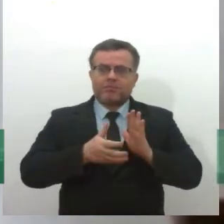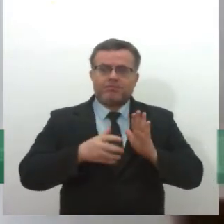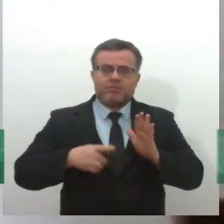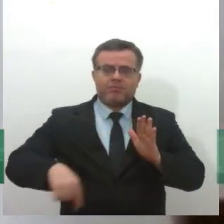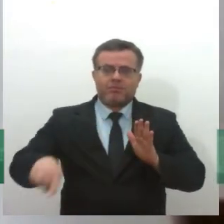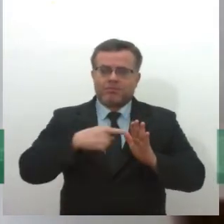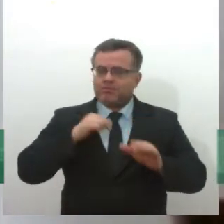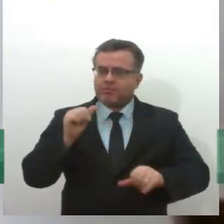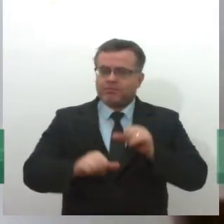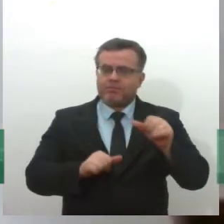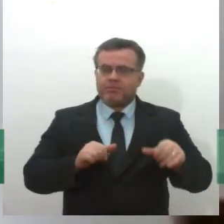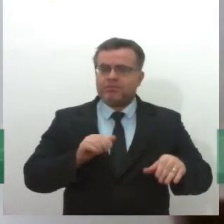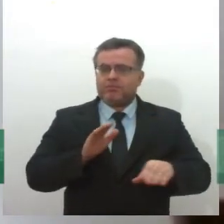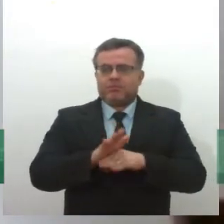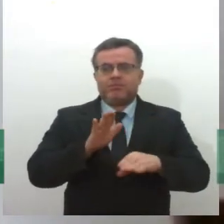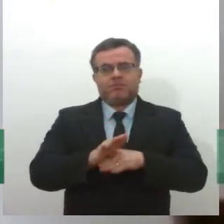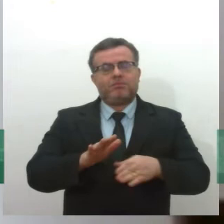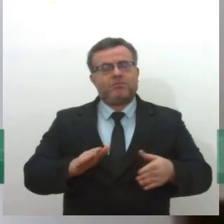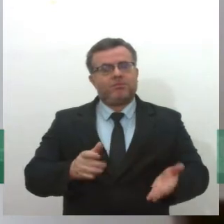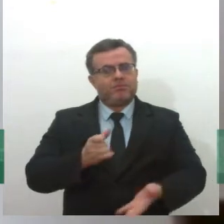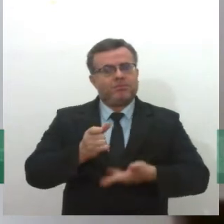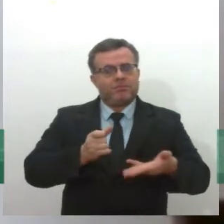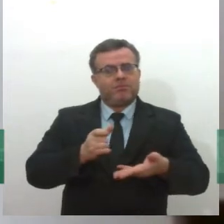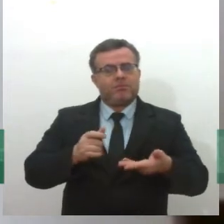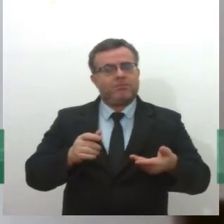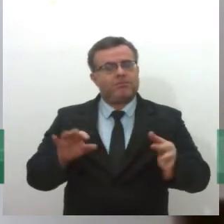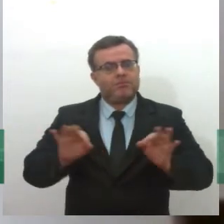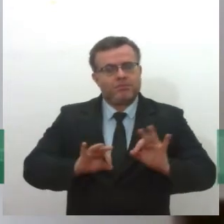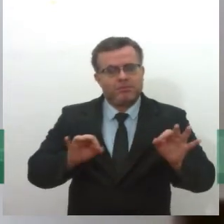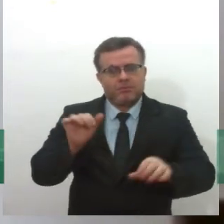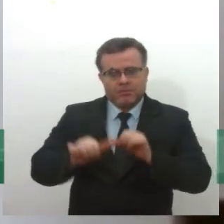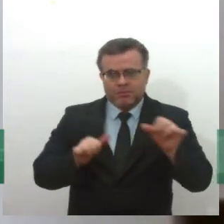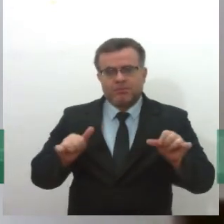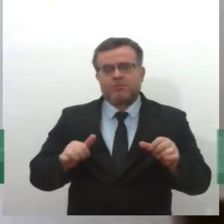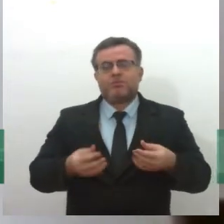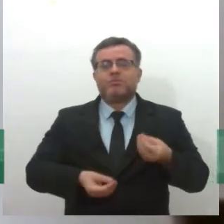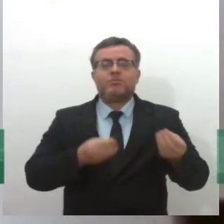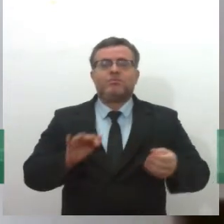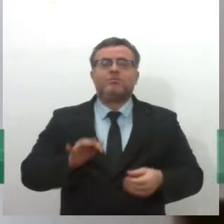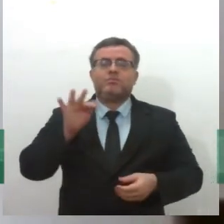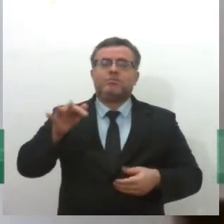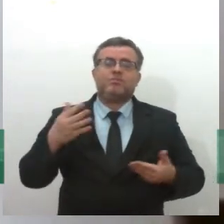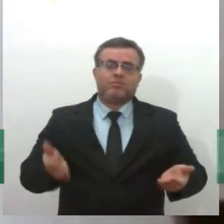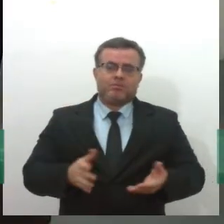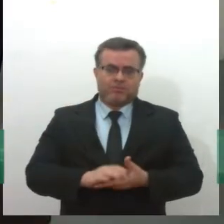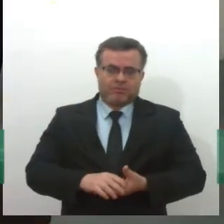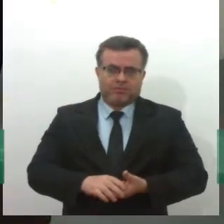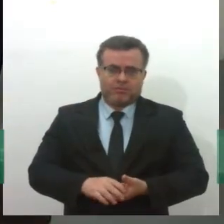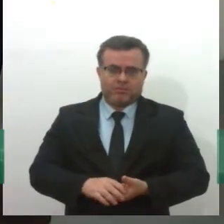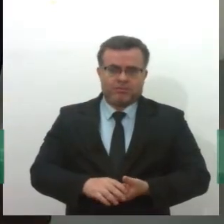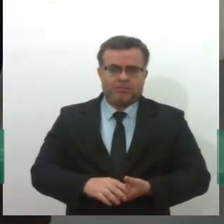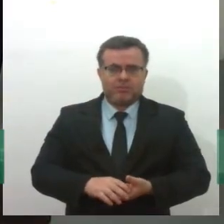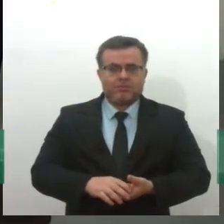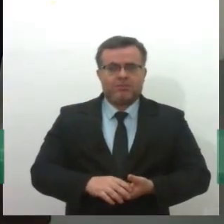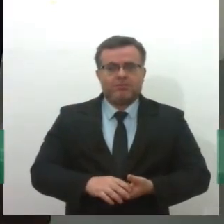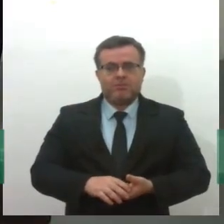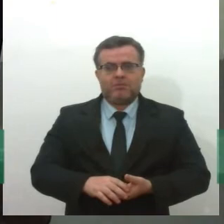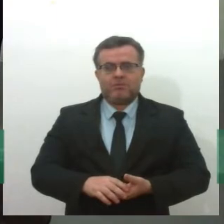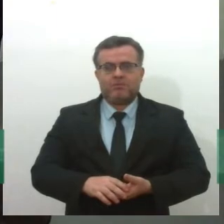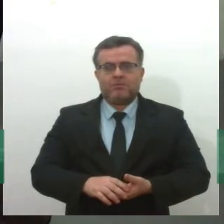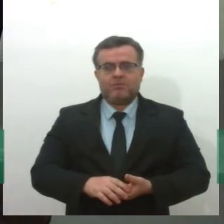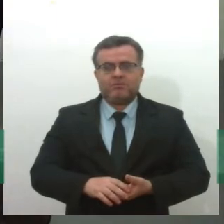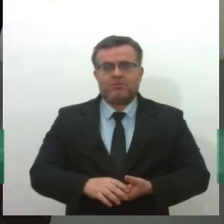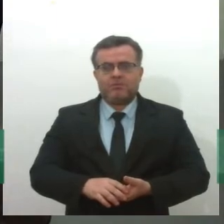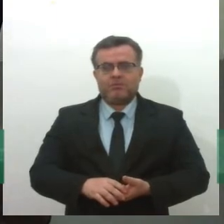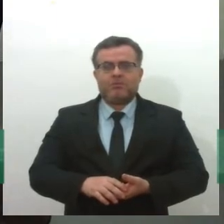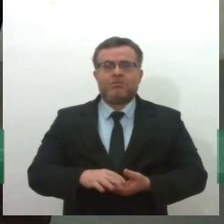muda esse comportamento na base, dificilmente a gente replica isso no coletivo da sociedade. Nivete?